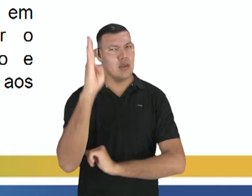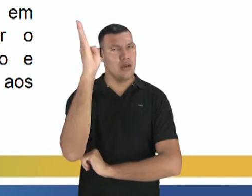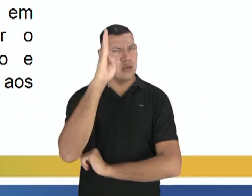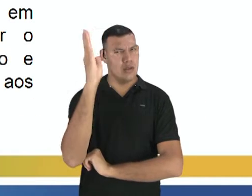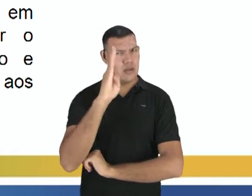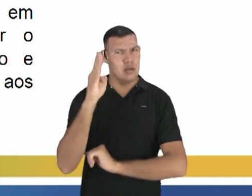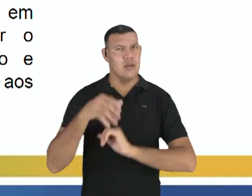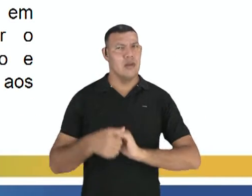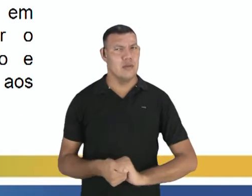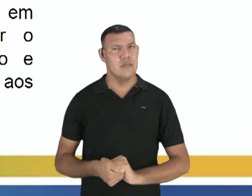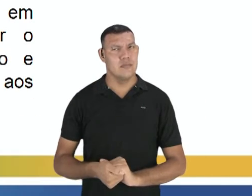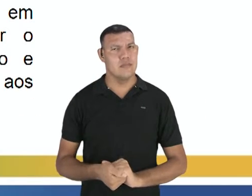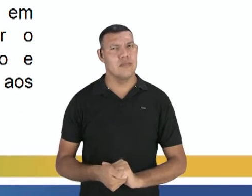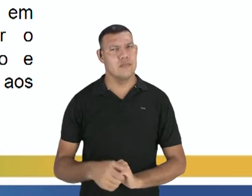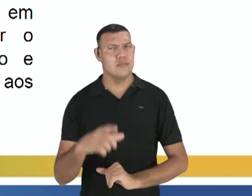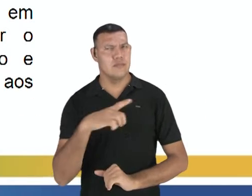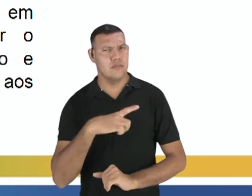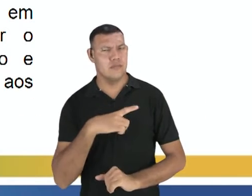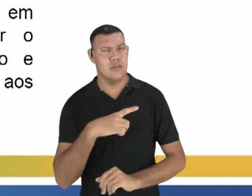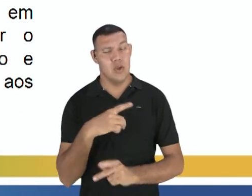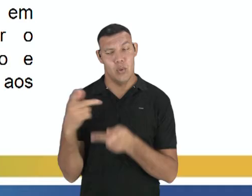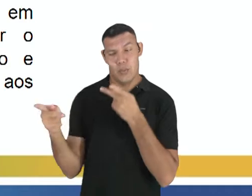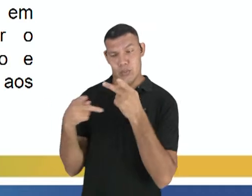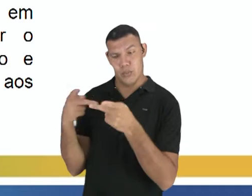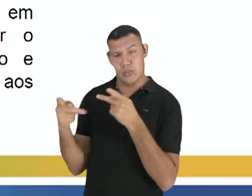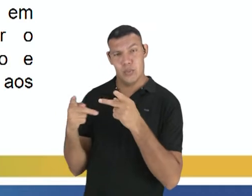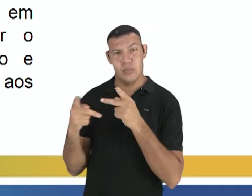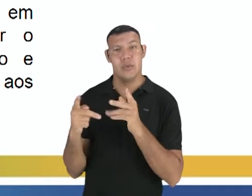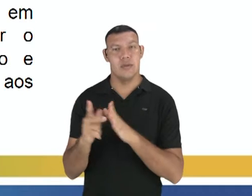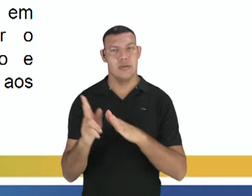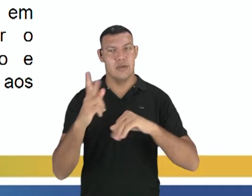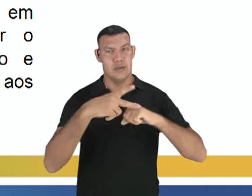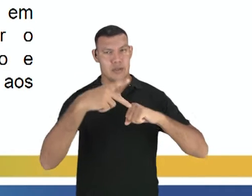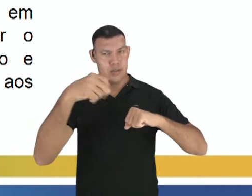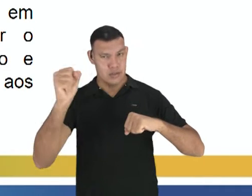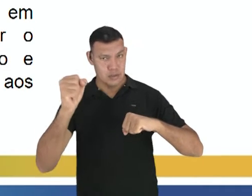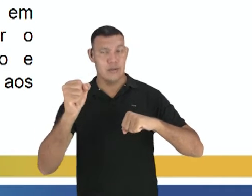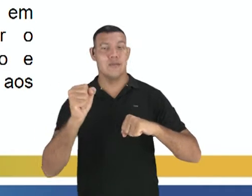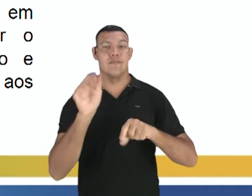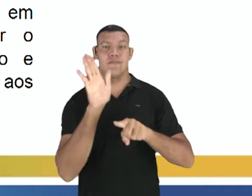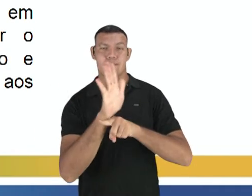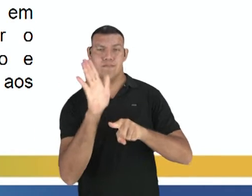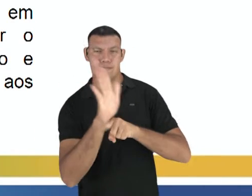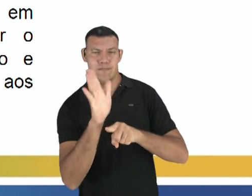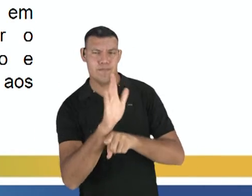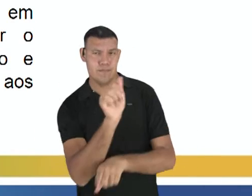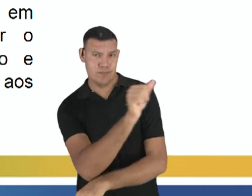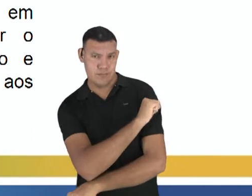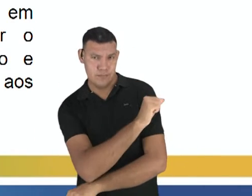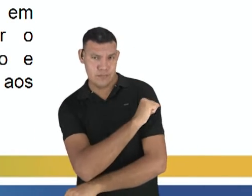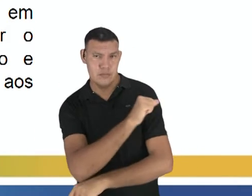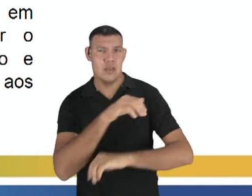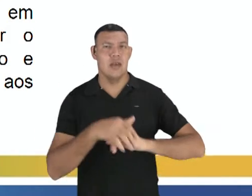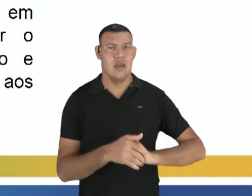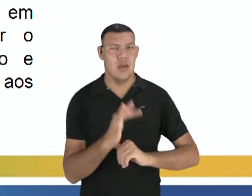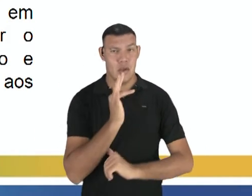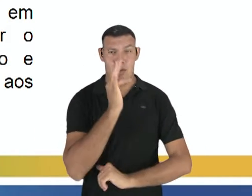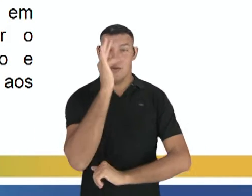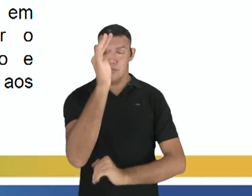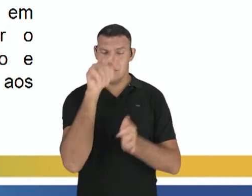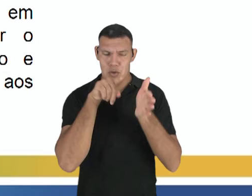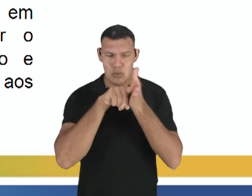Brasil, dessa forma, existem programas de pós-graduação que ajudam esses alunos, né, a serem